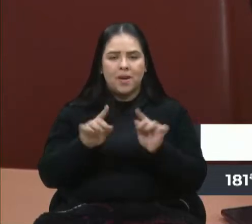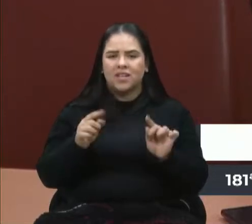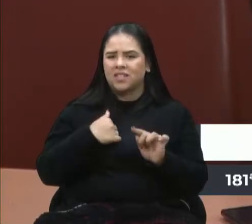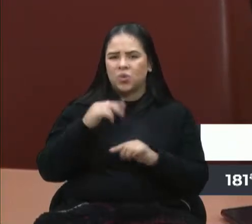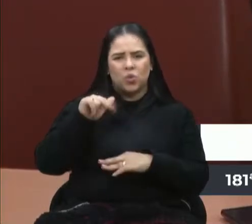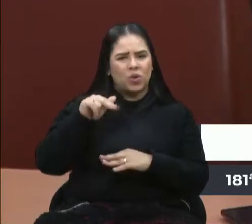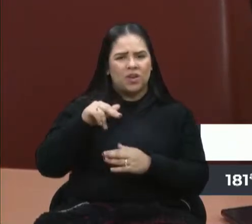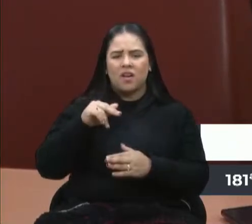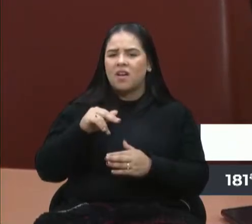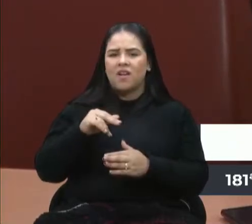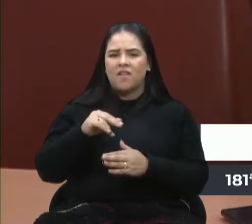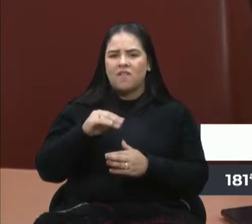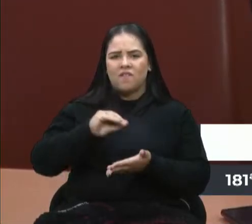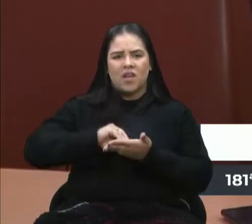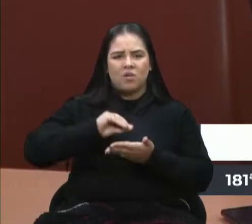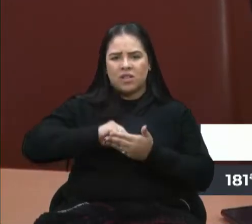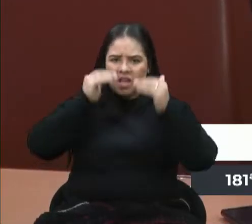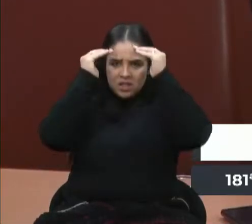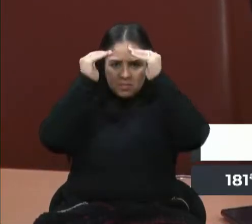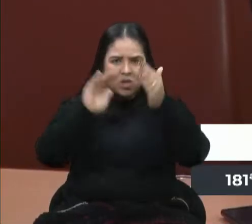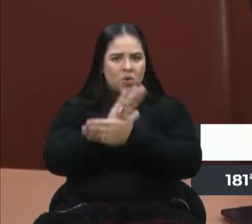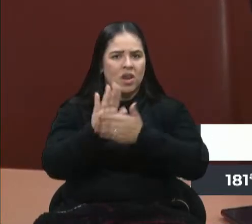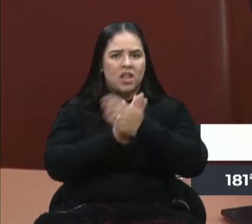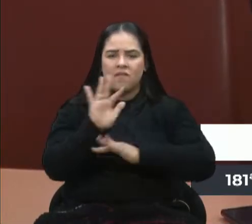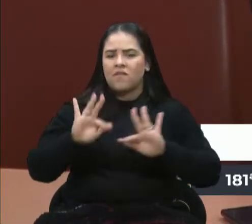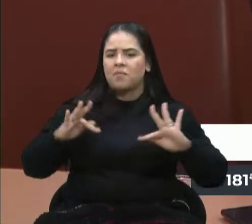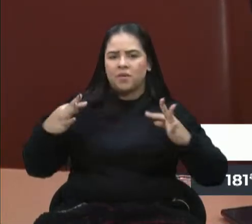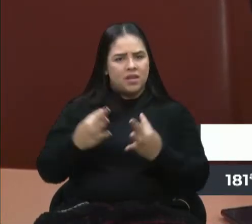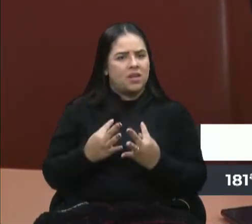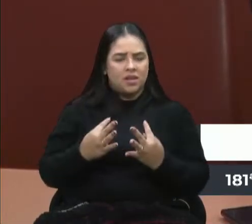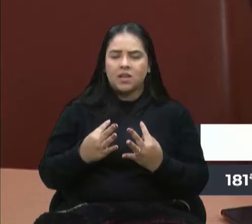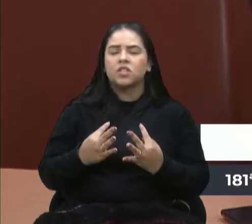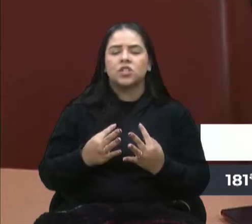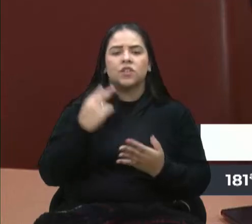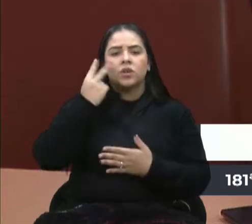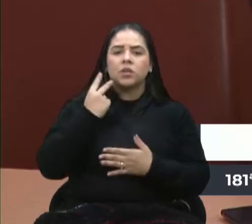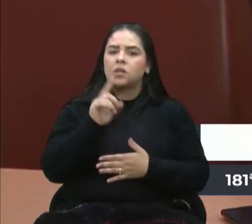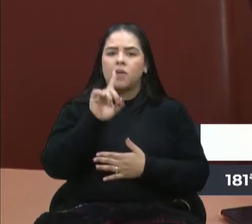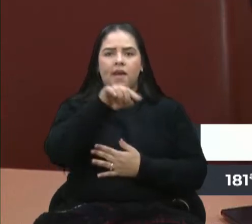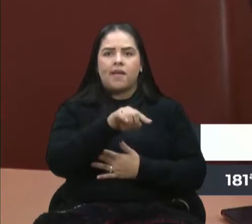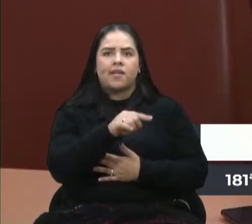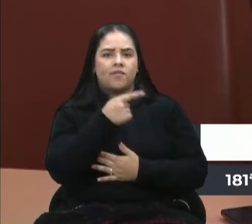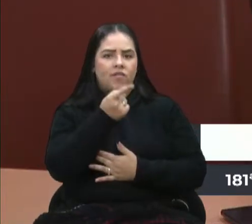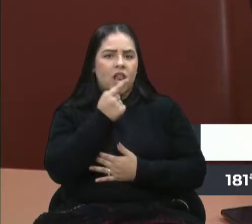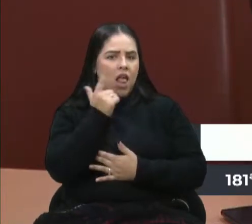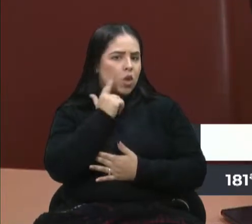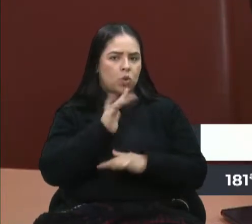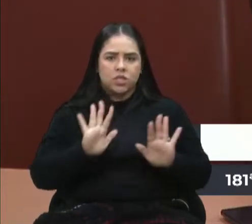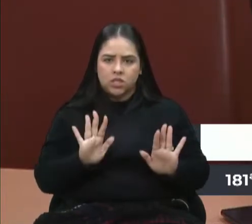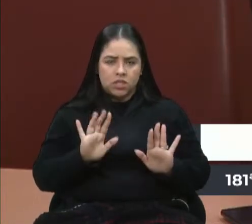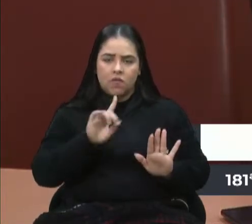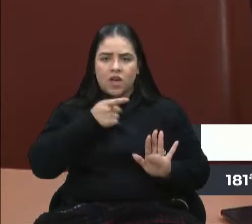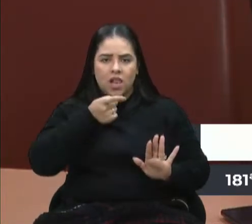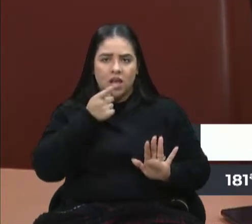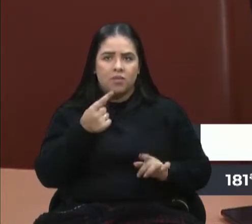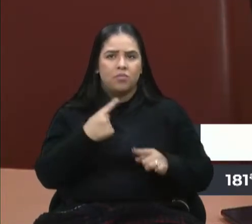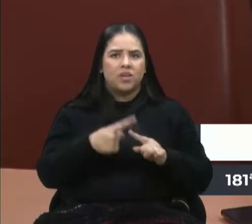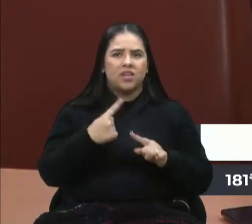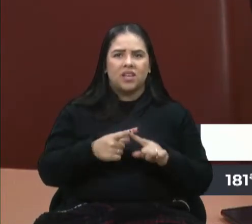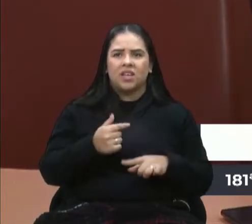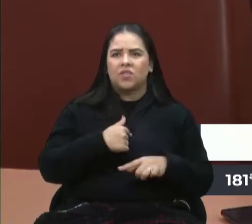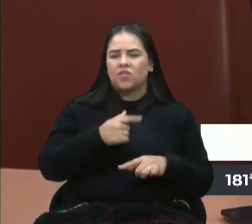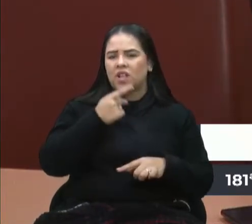faltei respeito com nenhuma família aqui dentro, de nenhum vereador, e não vai ser o vereador Lucas que vai dizer isso. E entendo a questão aqui,